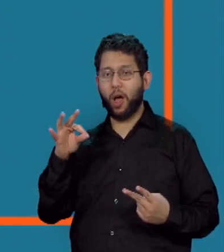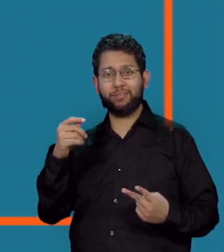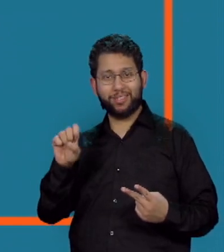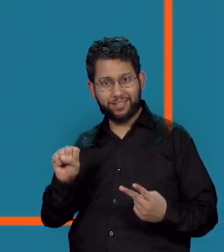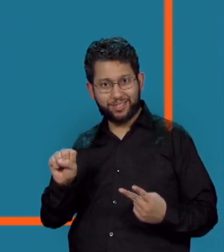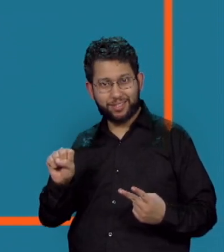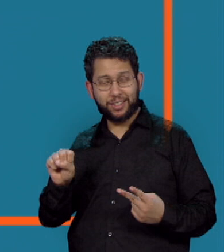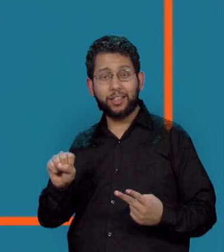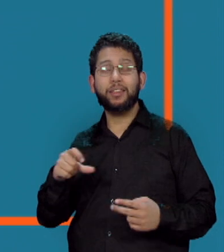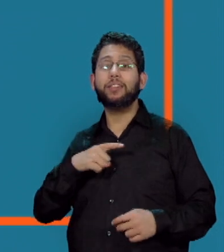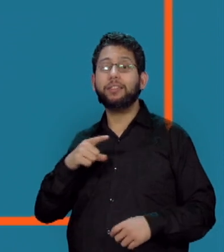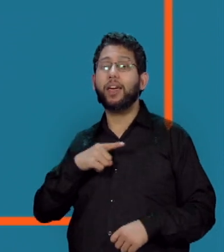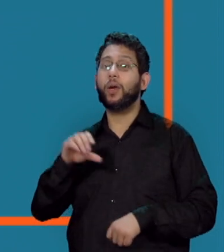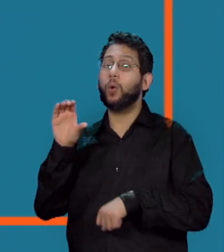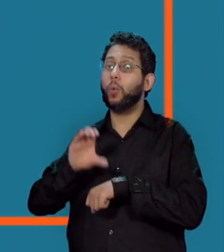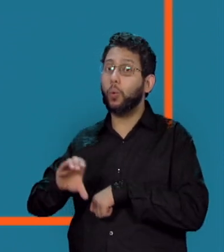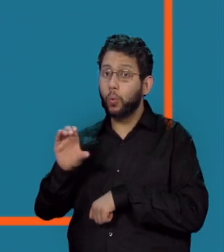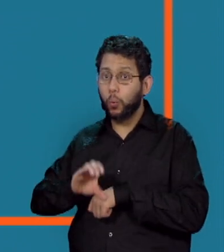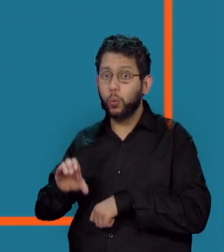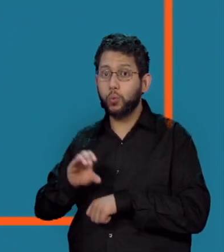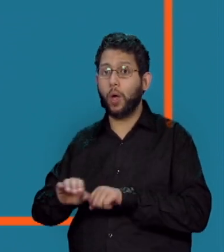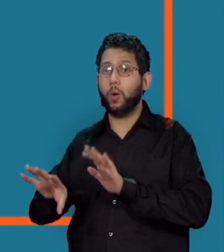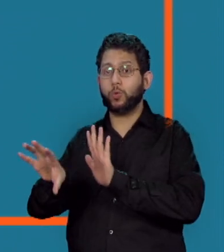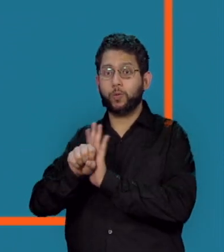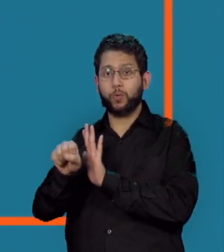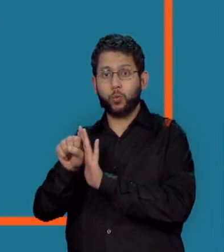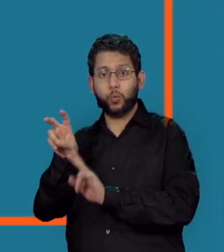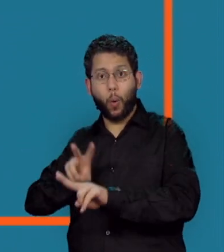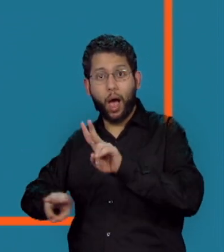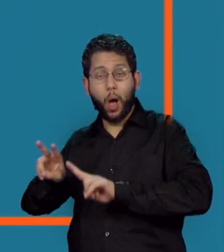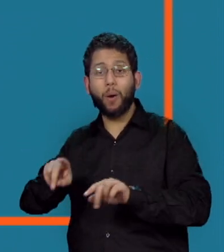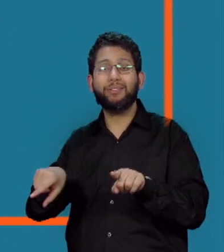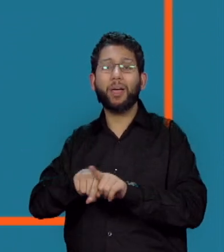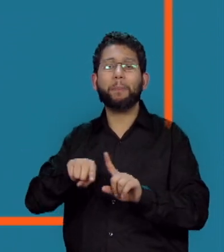audiovisual e um curso de bacharelado em animação.